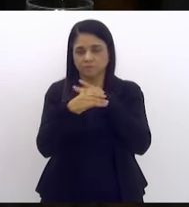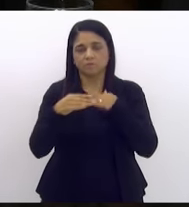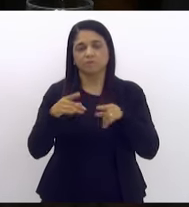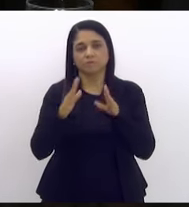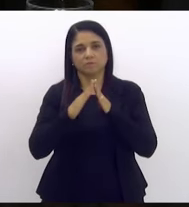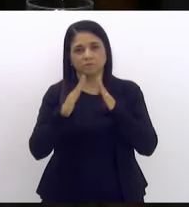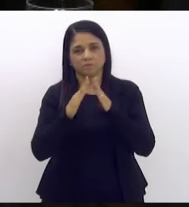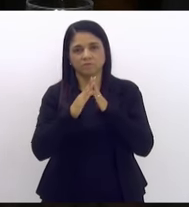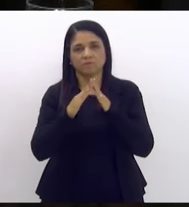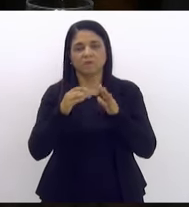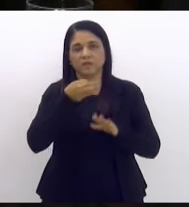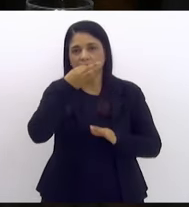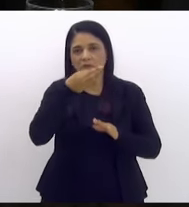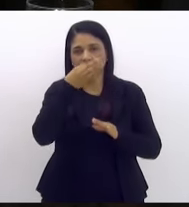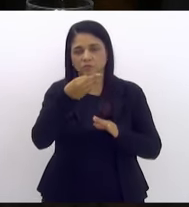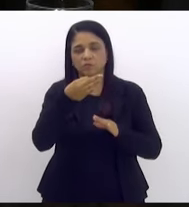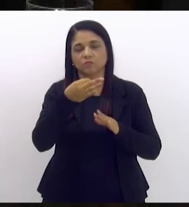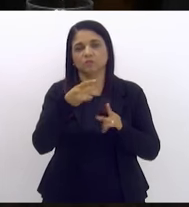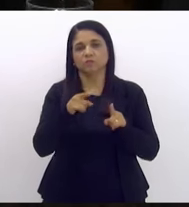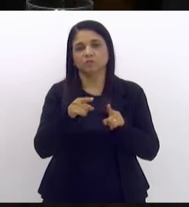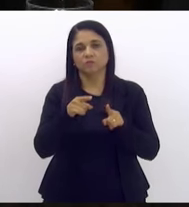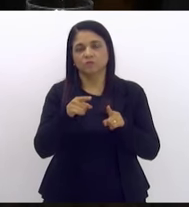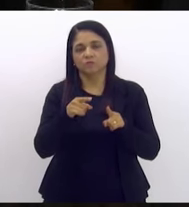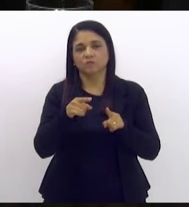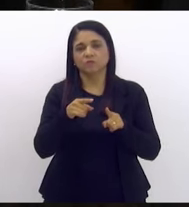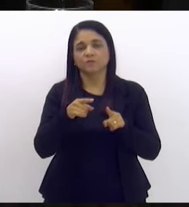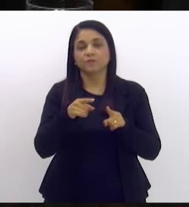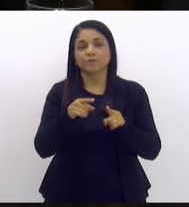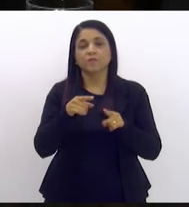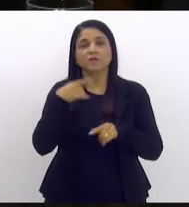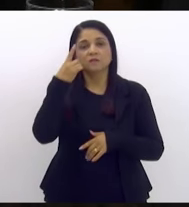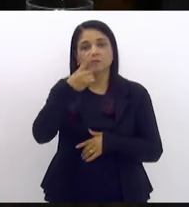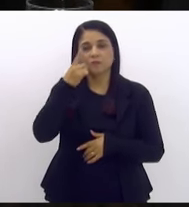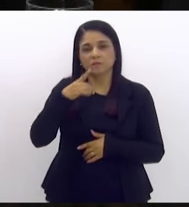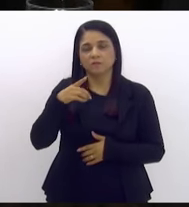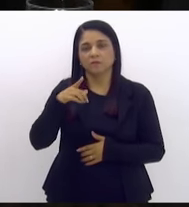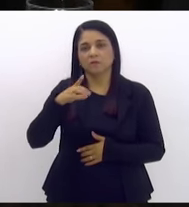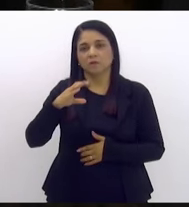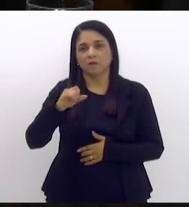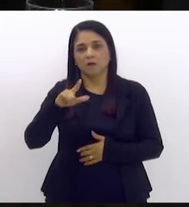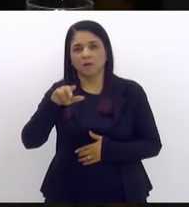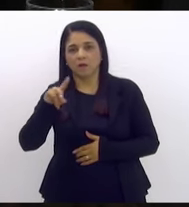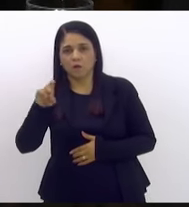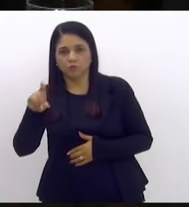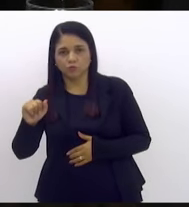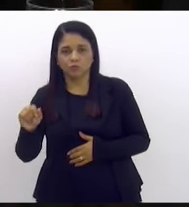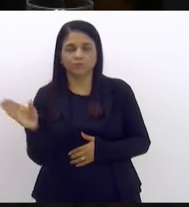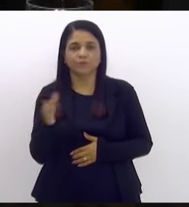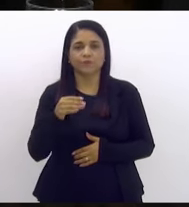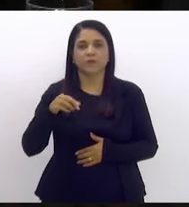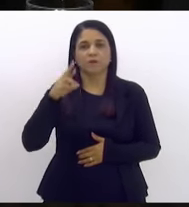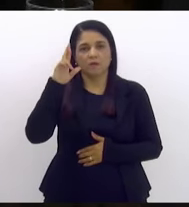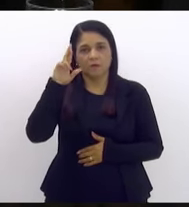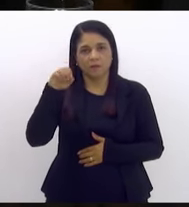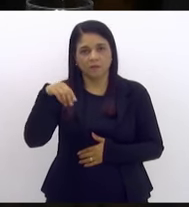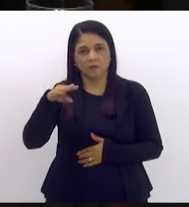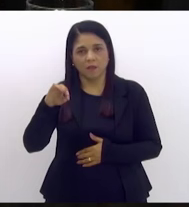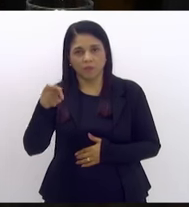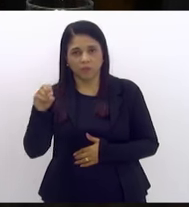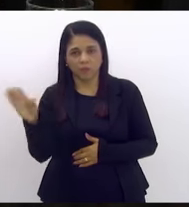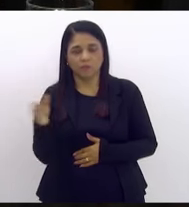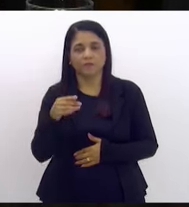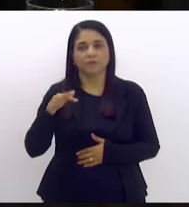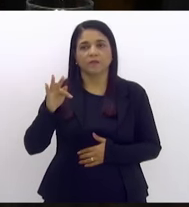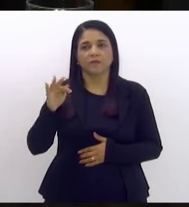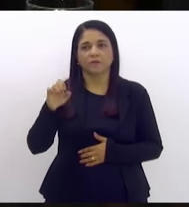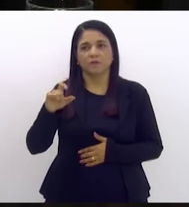Habitação e Assuntos Fundiários, deputado Cláudio Caiado, deputado Renato Miranda, deputado Jorge